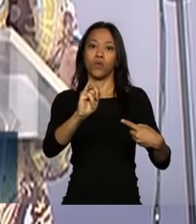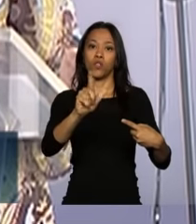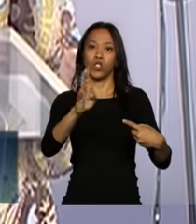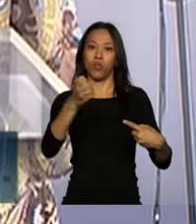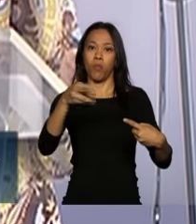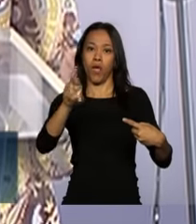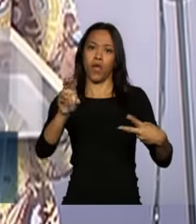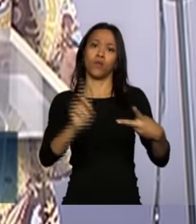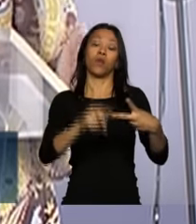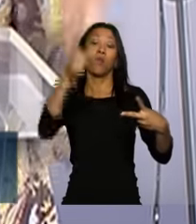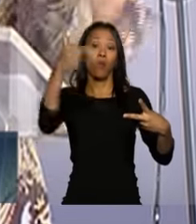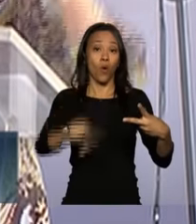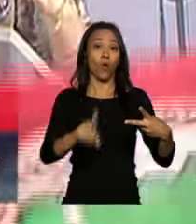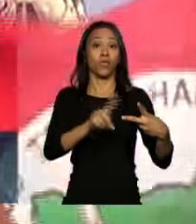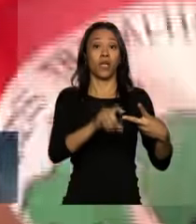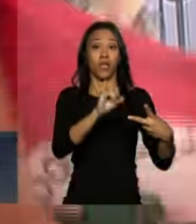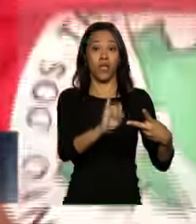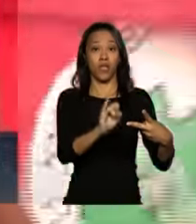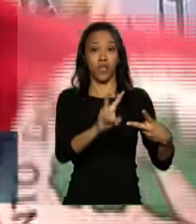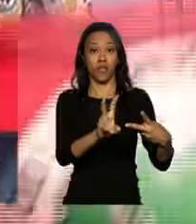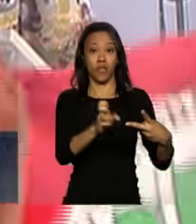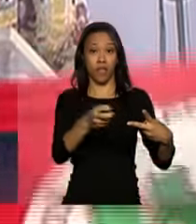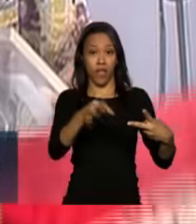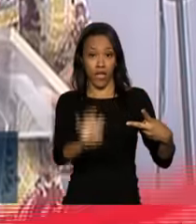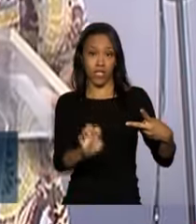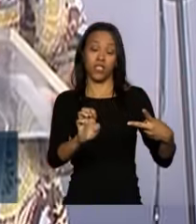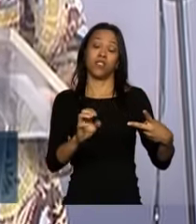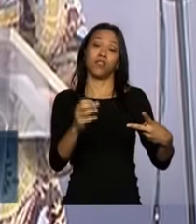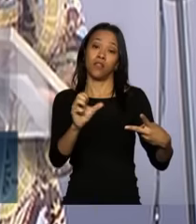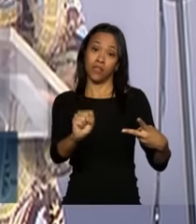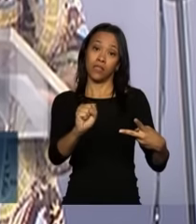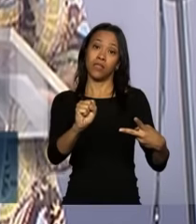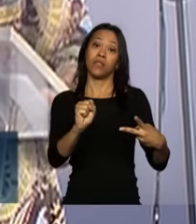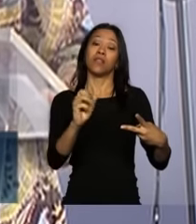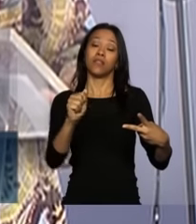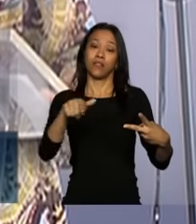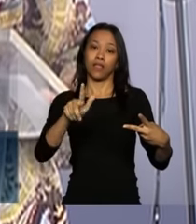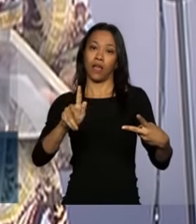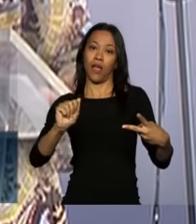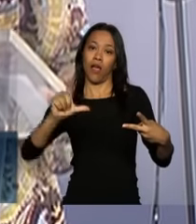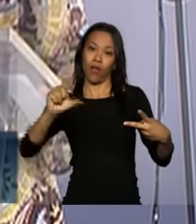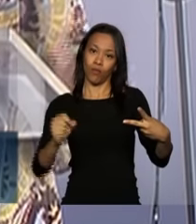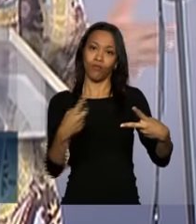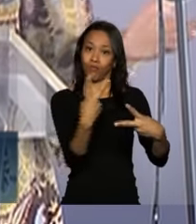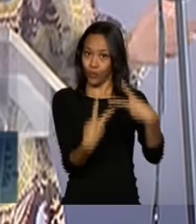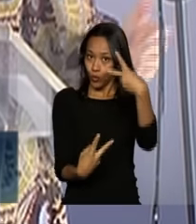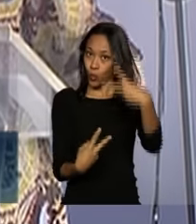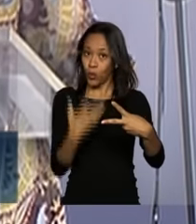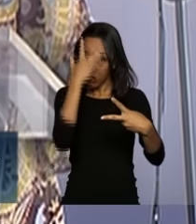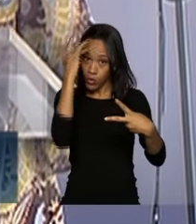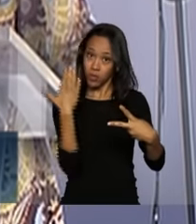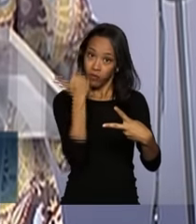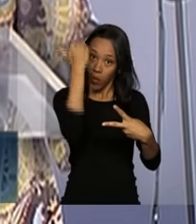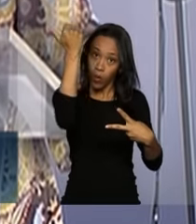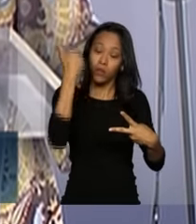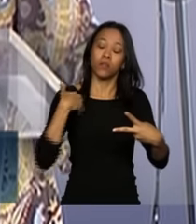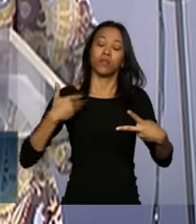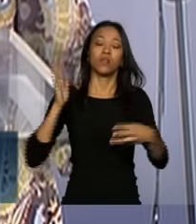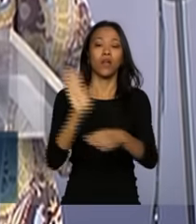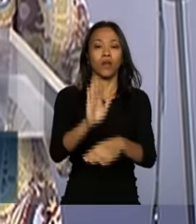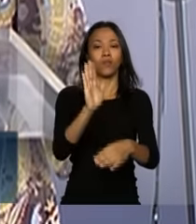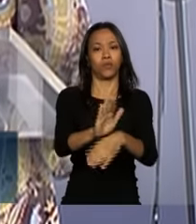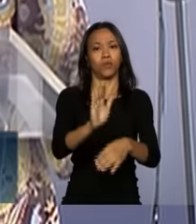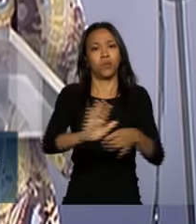a Ivete Sangalo, um homem e uma mulher de valor e que dão grande